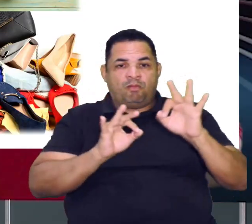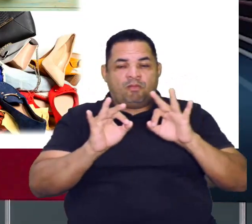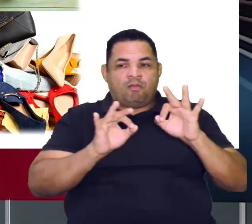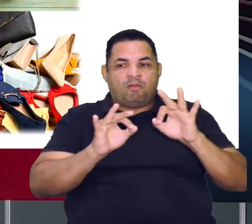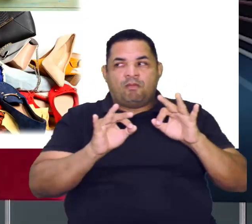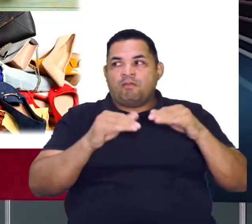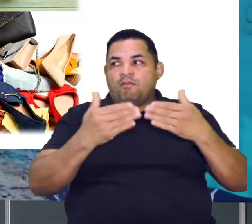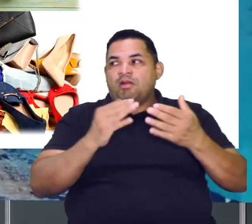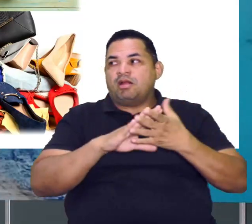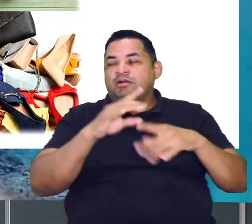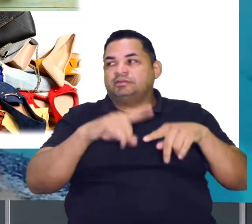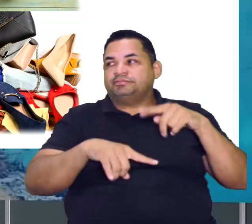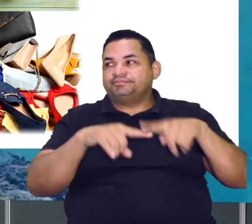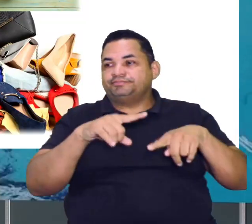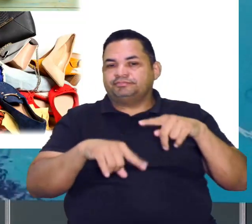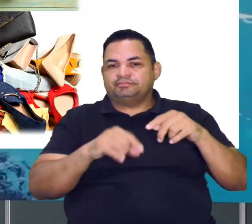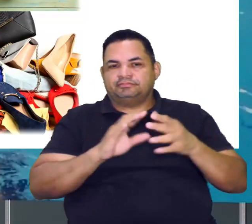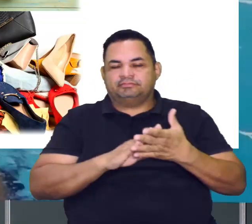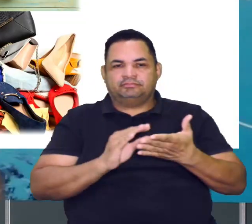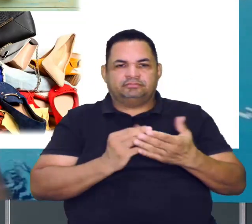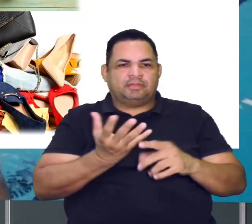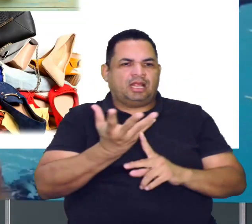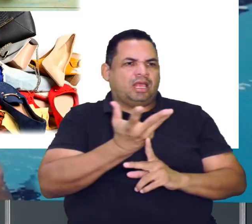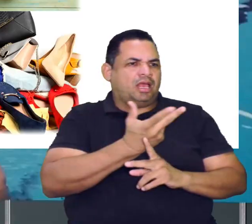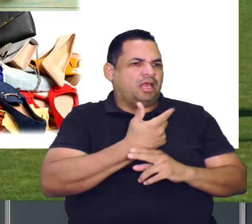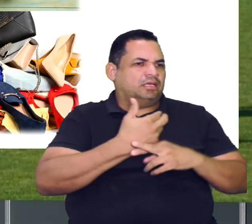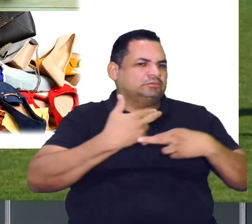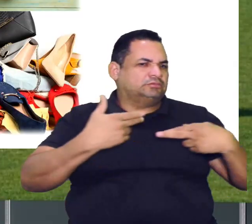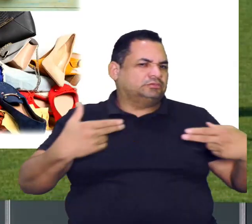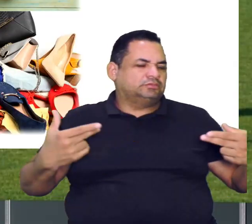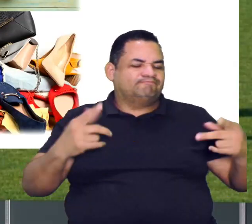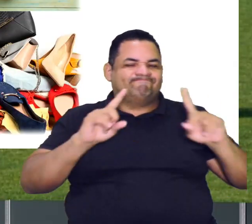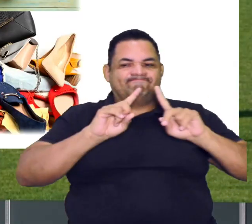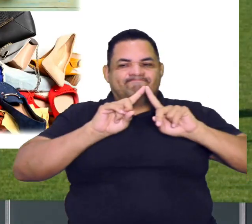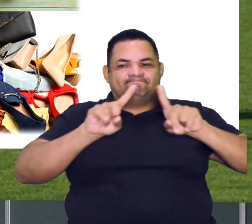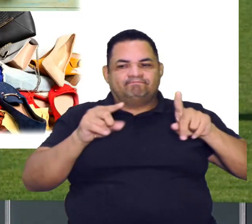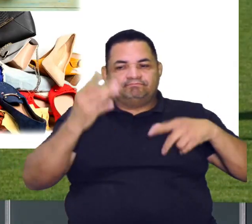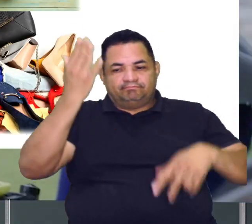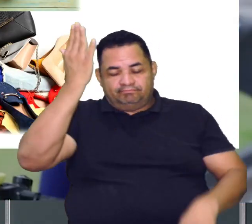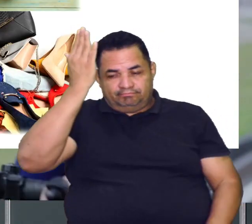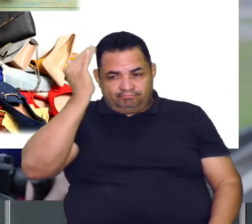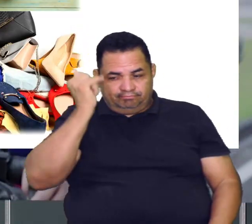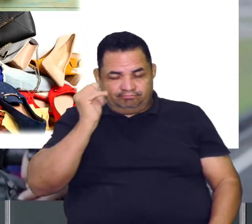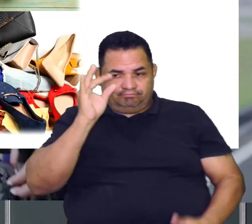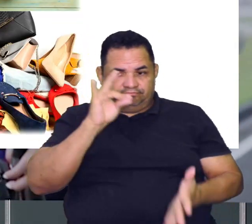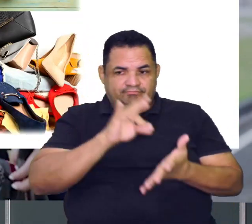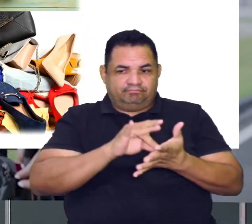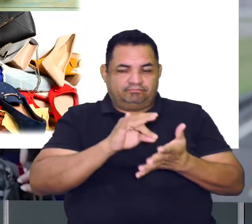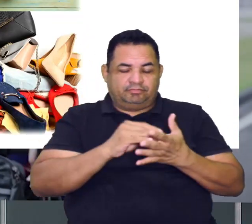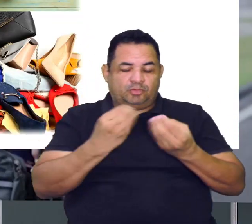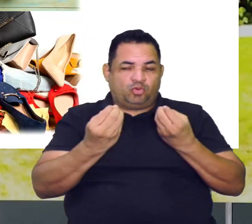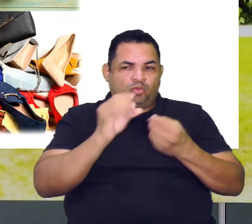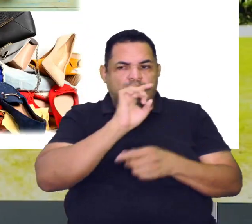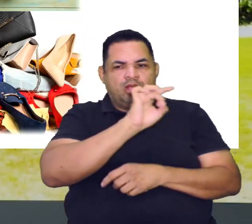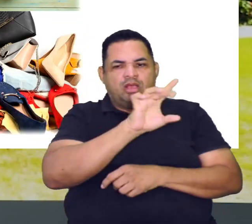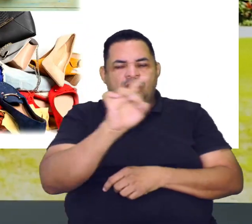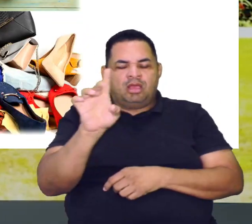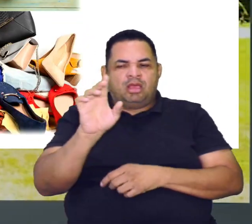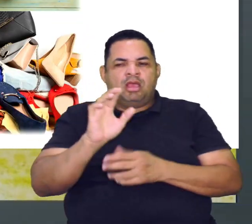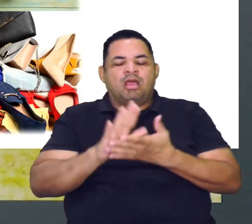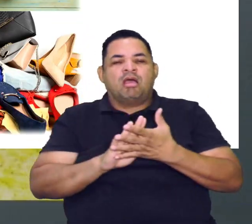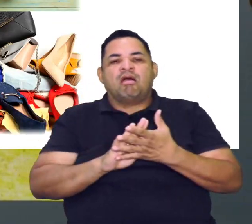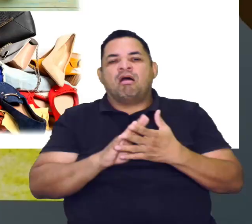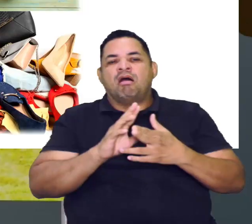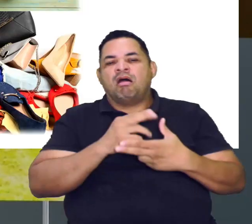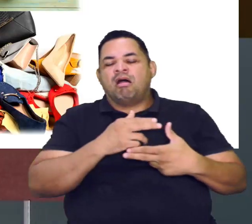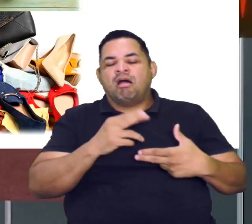aí ferramentas, artefatos, enfim, mas sabendo muito bem da utilização de cada coisa.